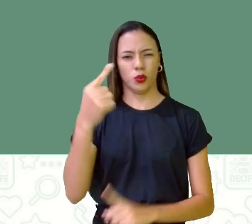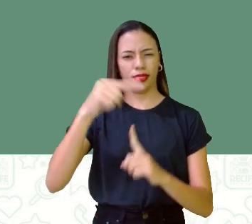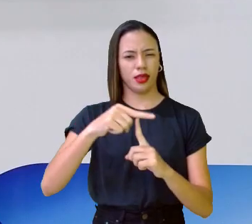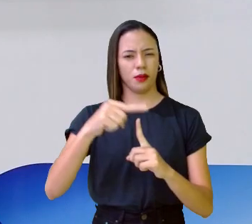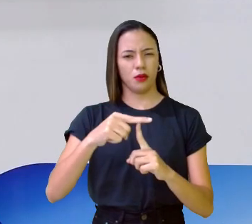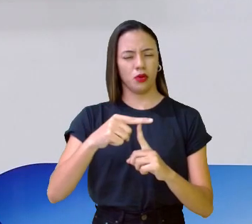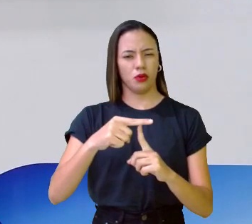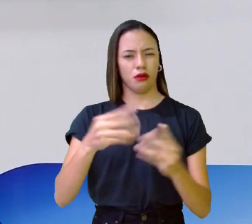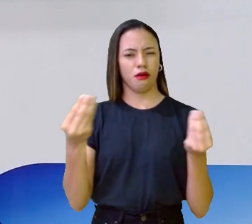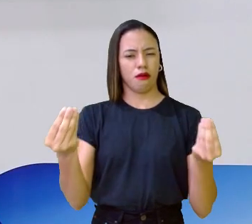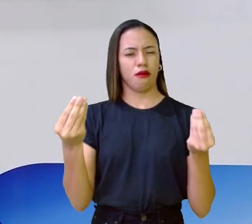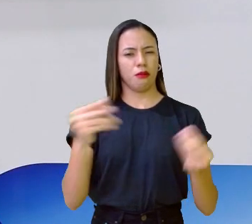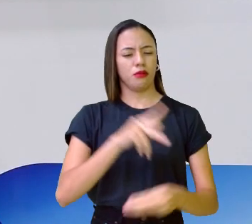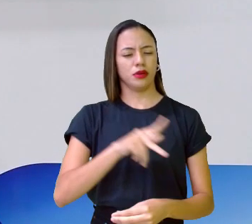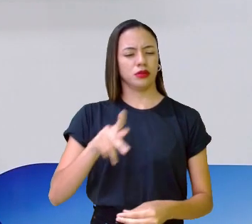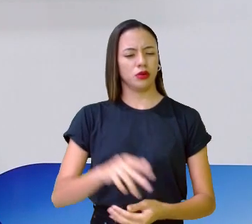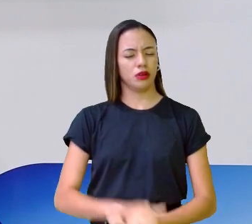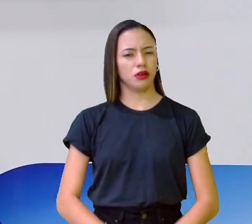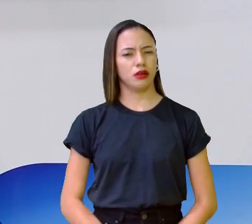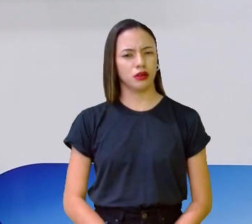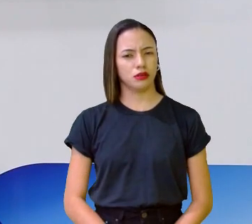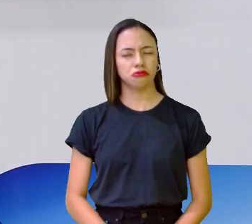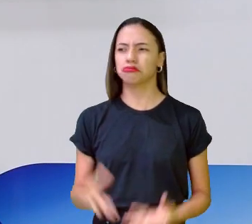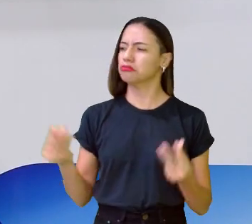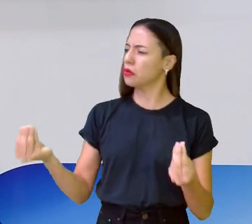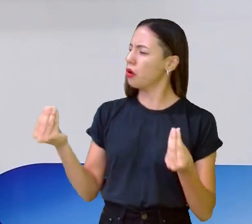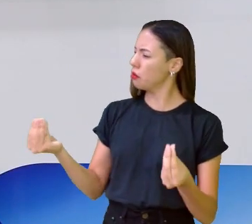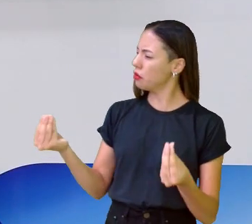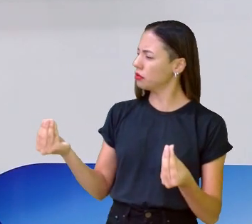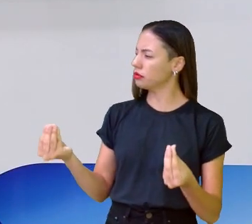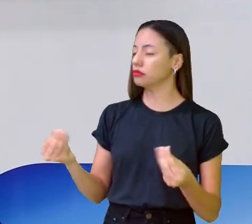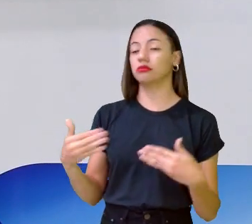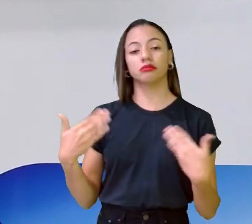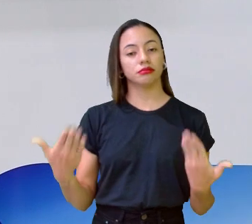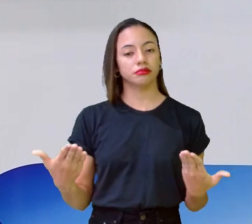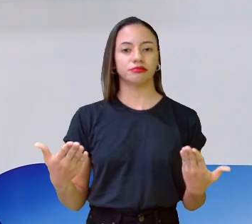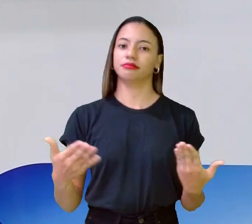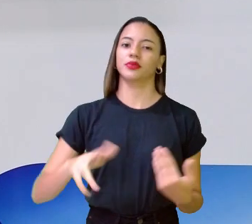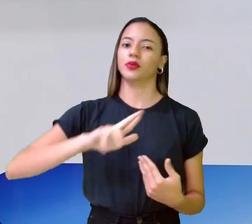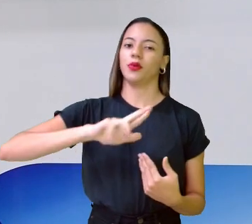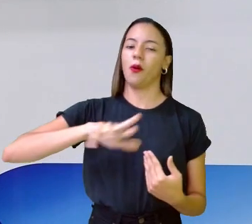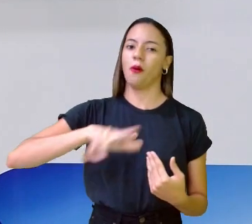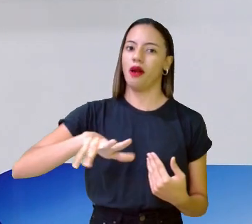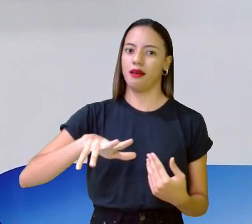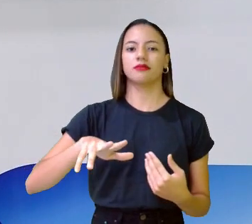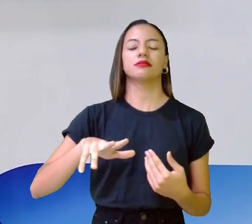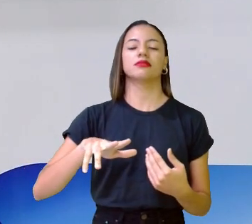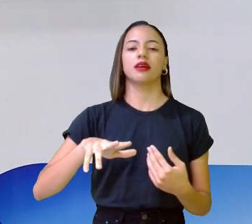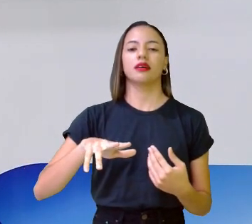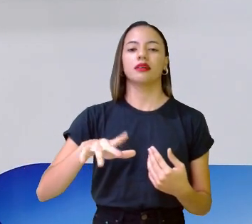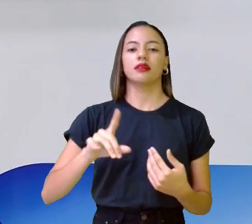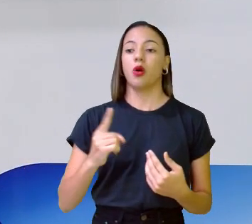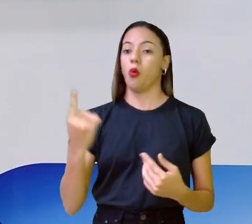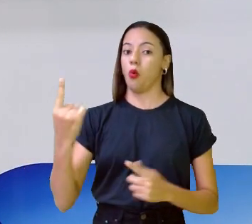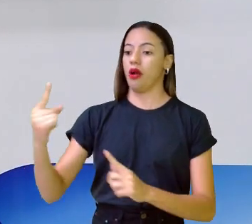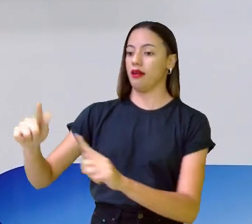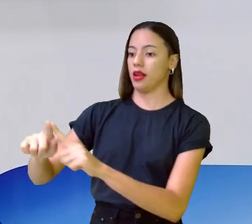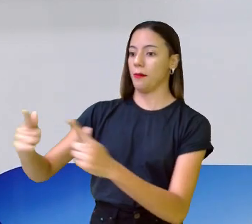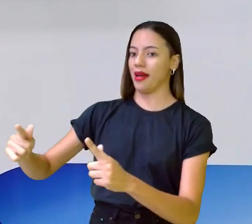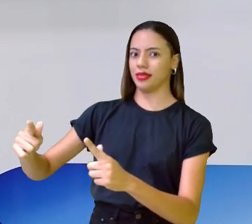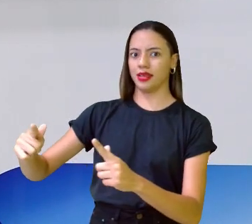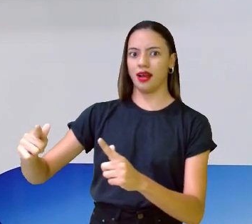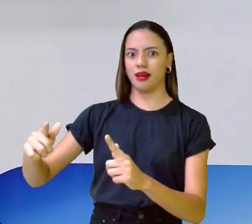Como é isso, professora? Não se choca, não? Não, pessoal, nós vamos ver que não se choca. Uma, não interfere